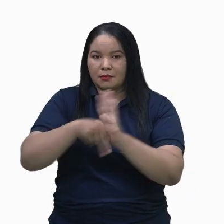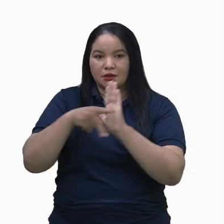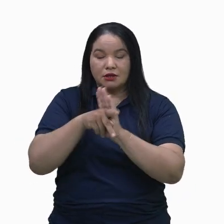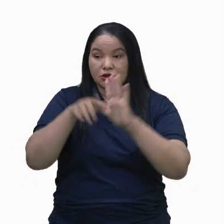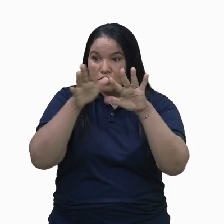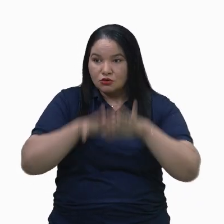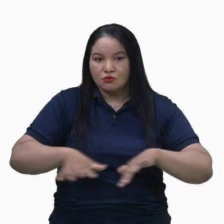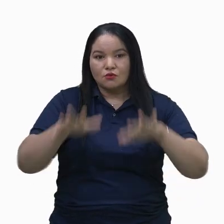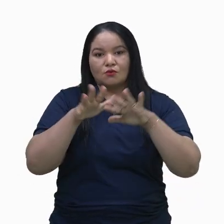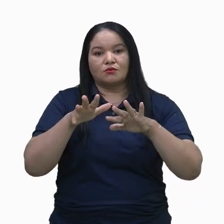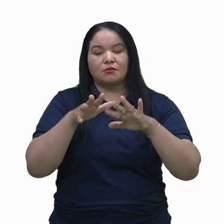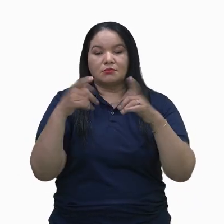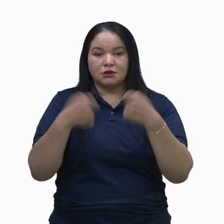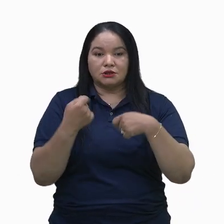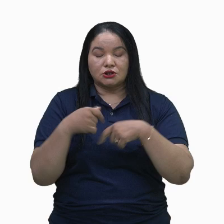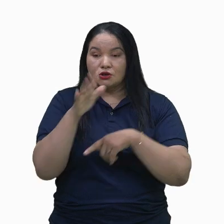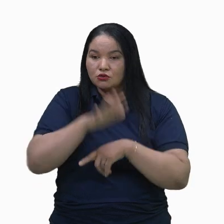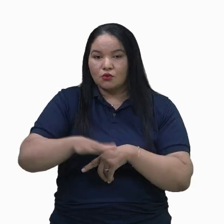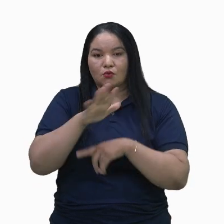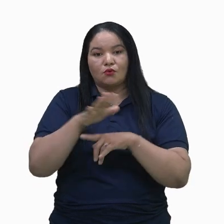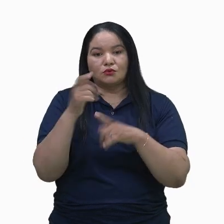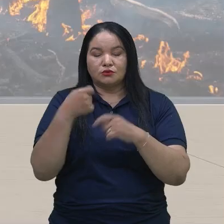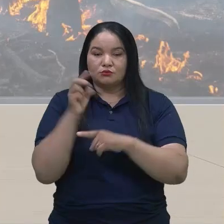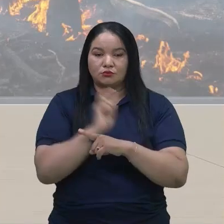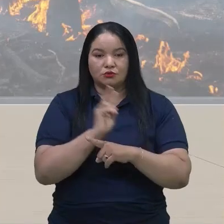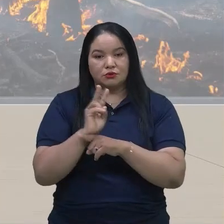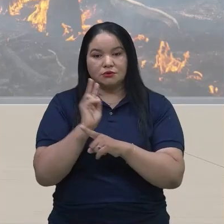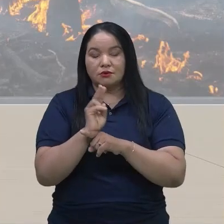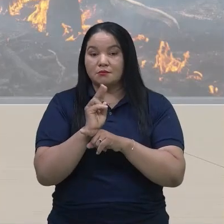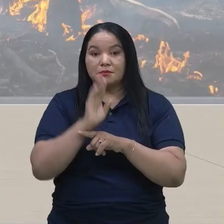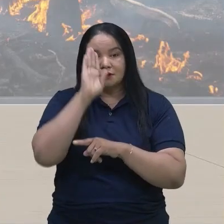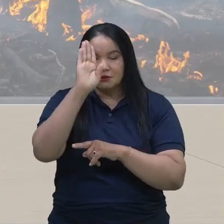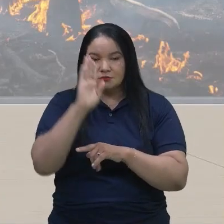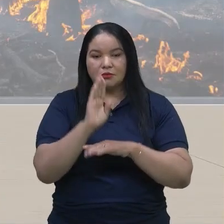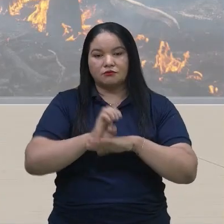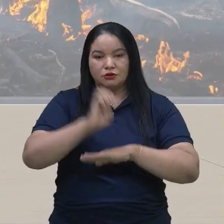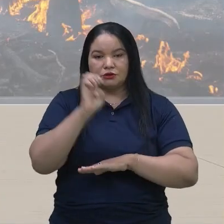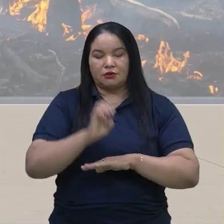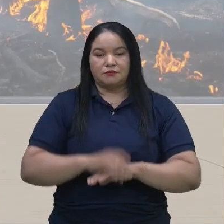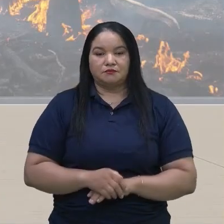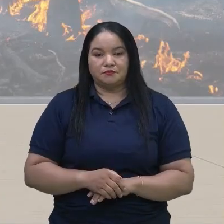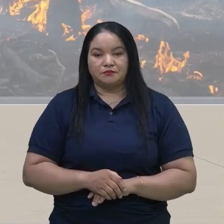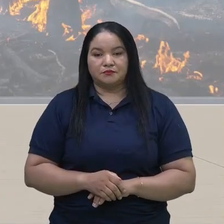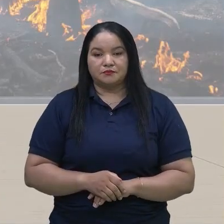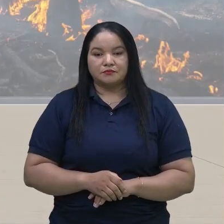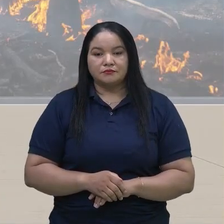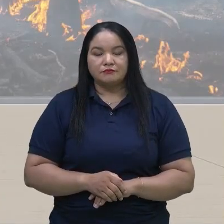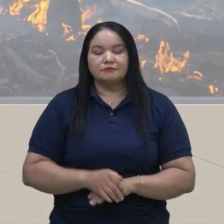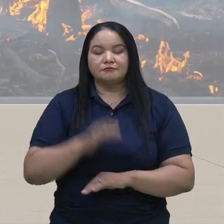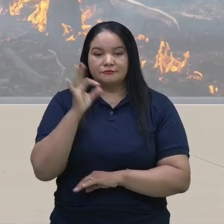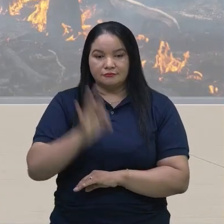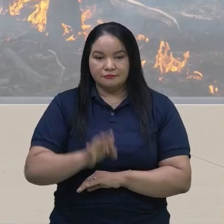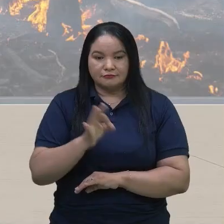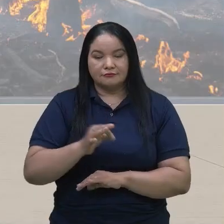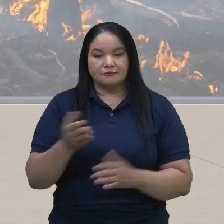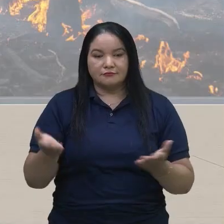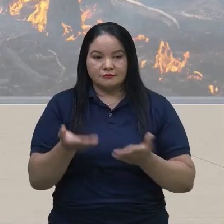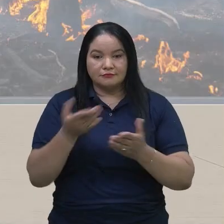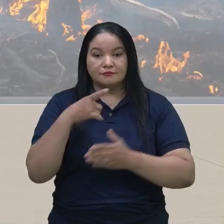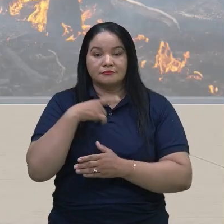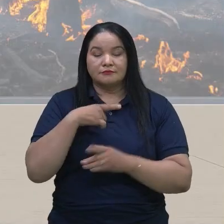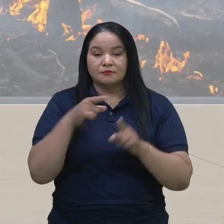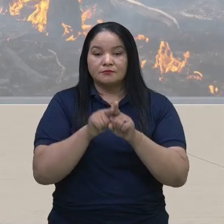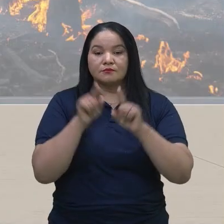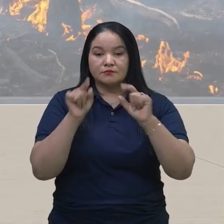ser protegida por todos, principalmente pelo Estado, que tem o recurso para isso. Exatamente, gente. E aí nós temos também essa